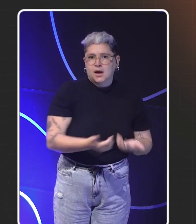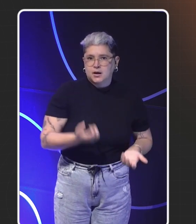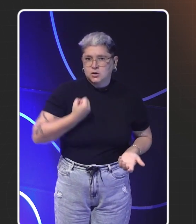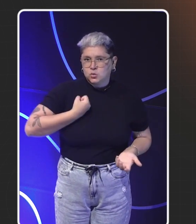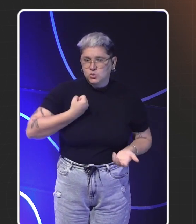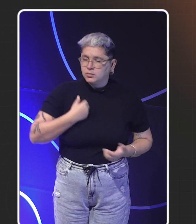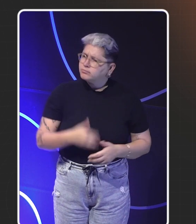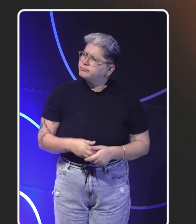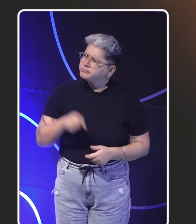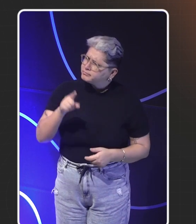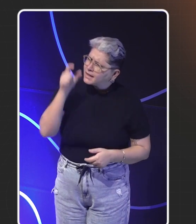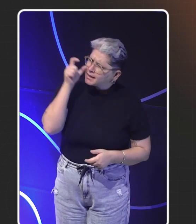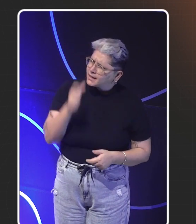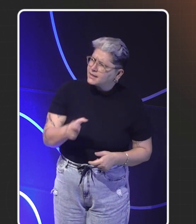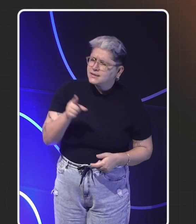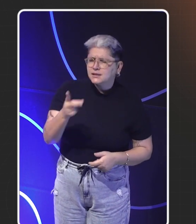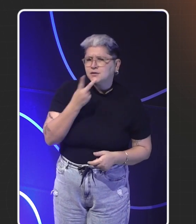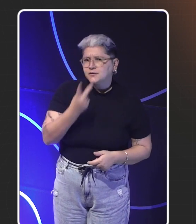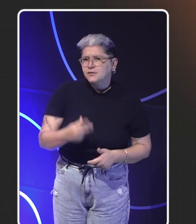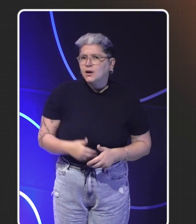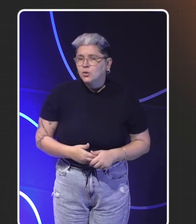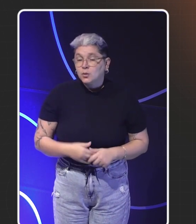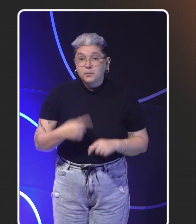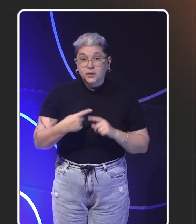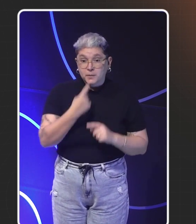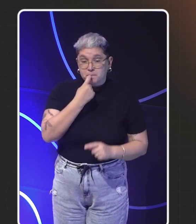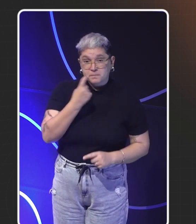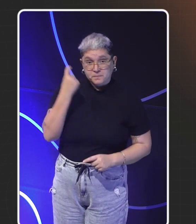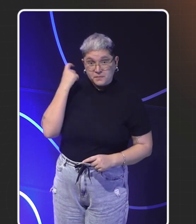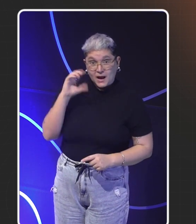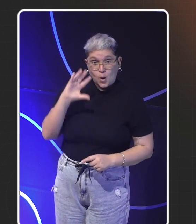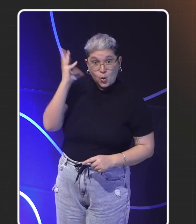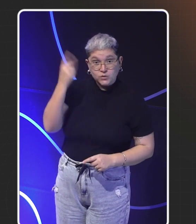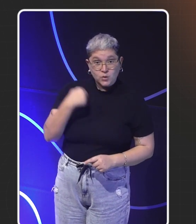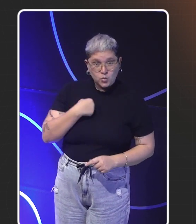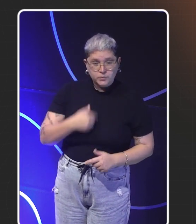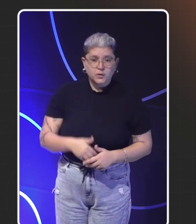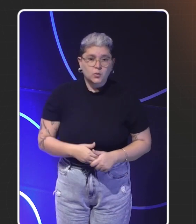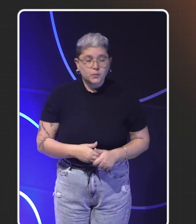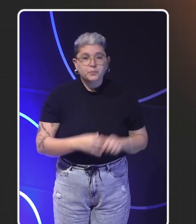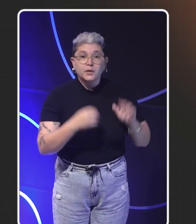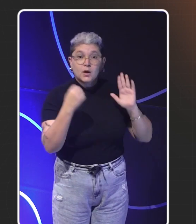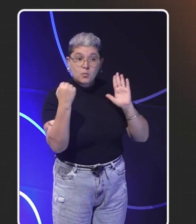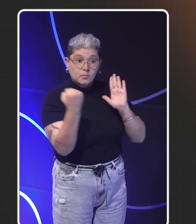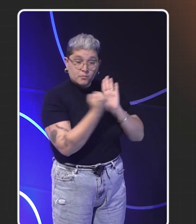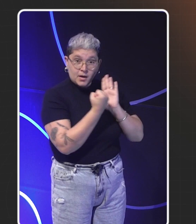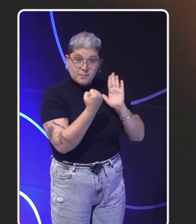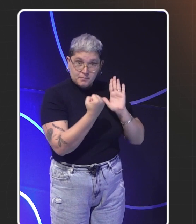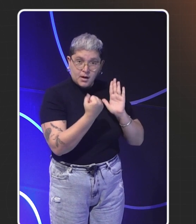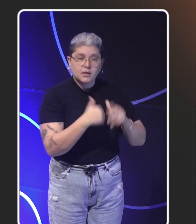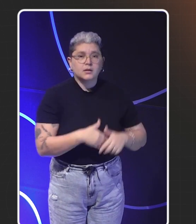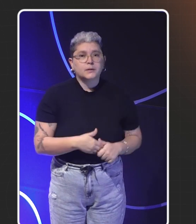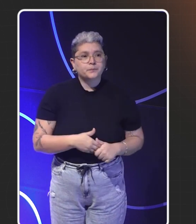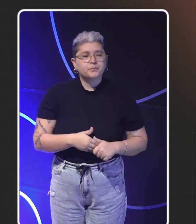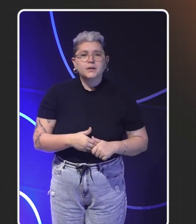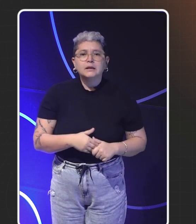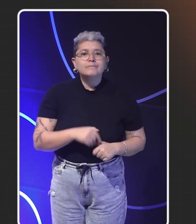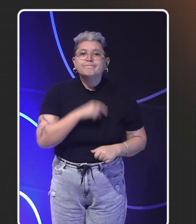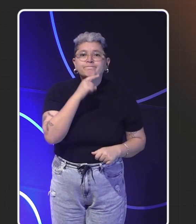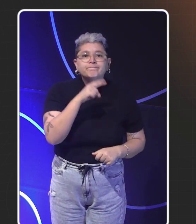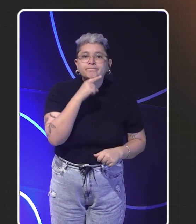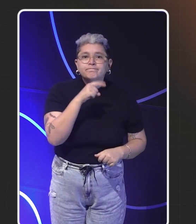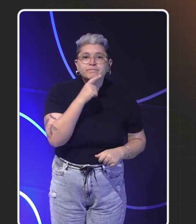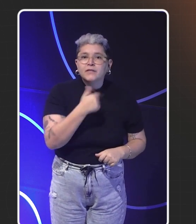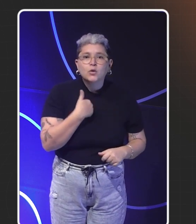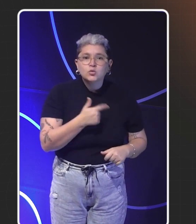interessante isso que a Ana falou, porque aconteceu comigo recentemente. Uma marca de enxaguante bucal não estava funcionando comigo porque eu não consigo